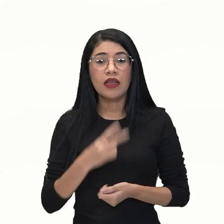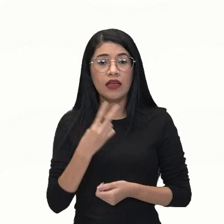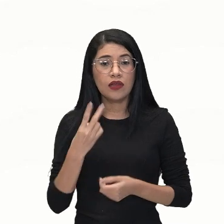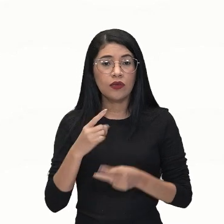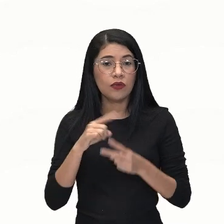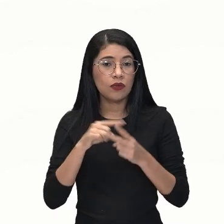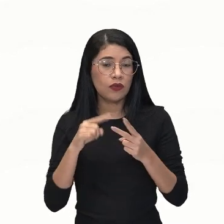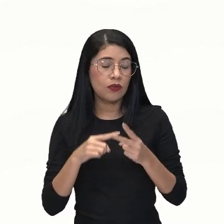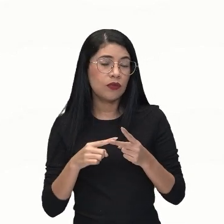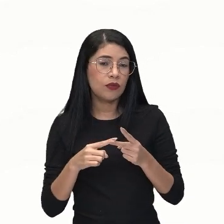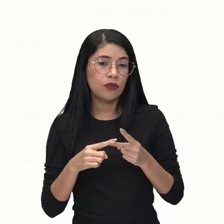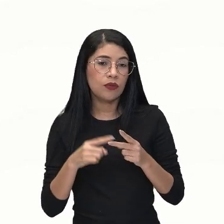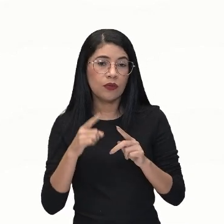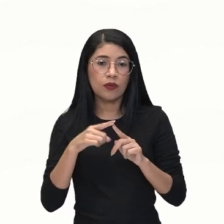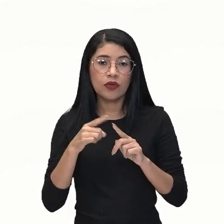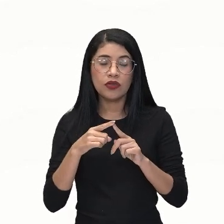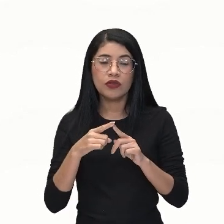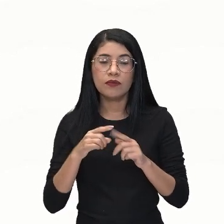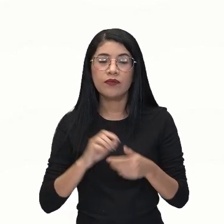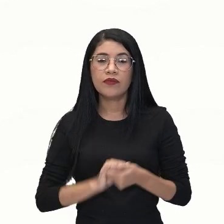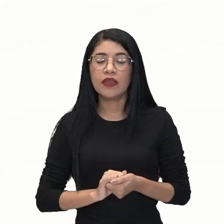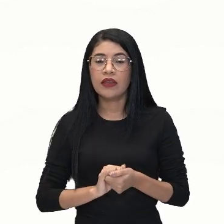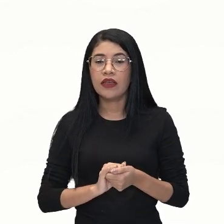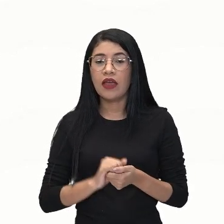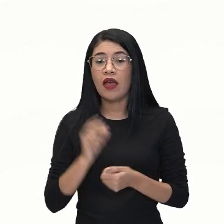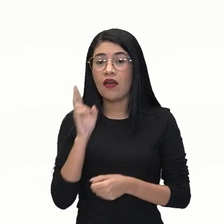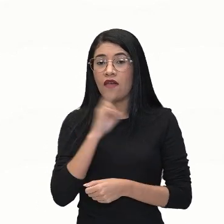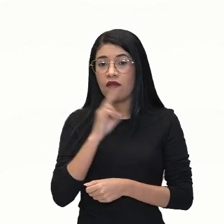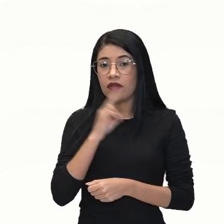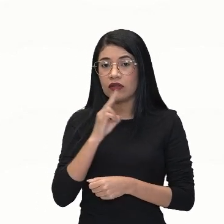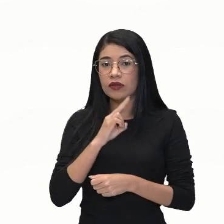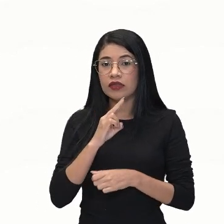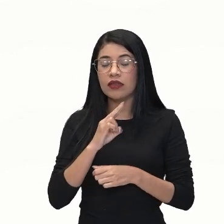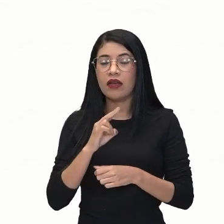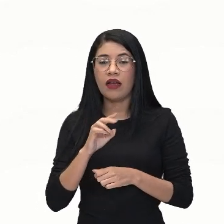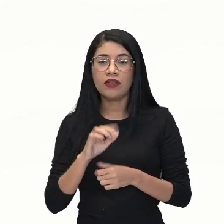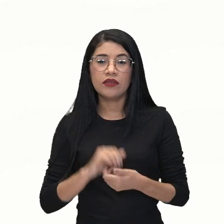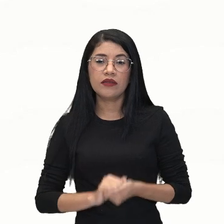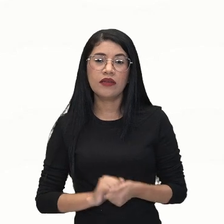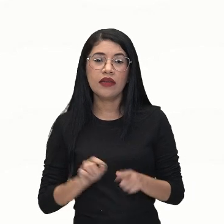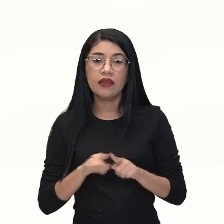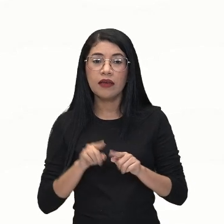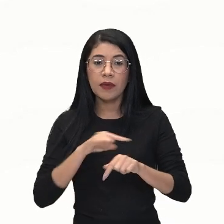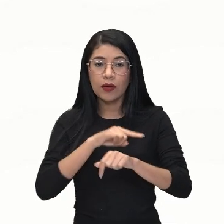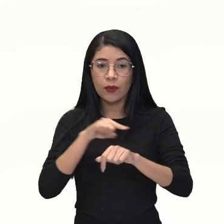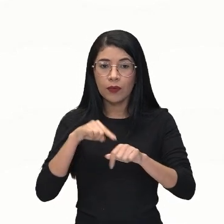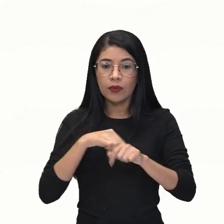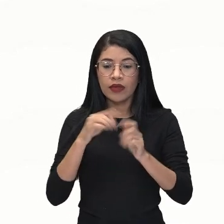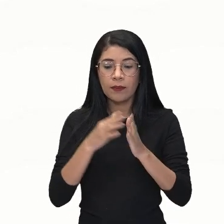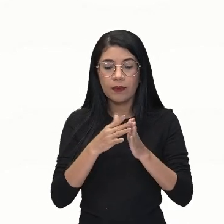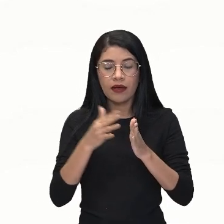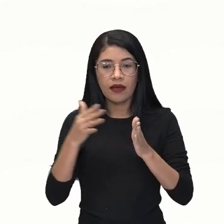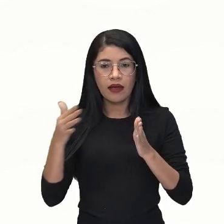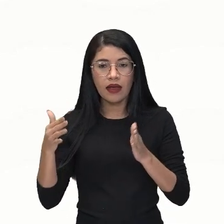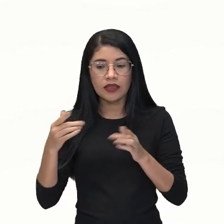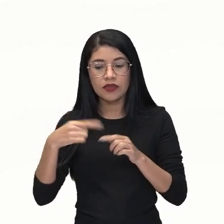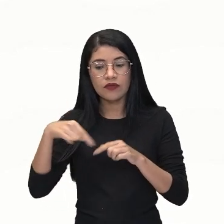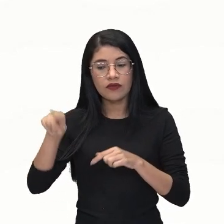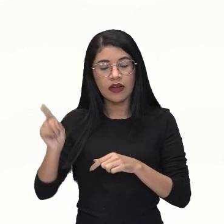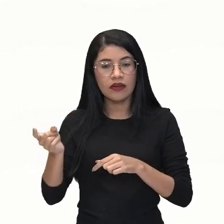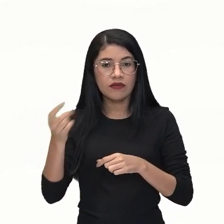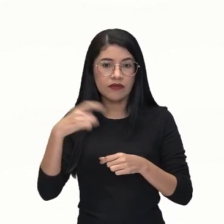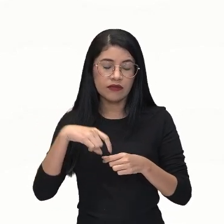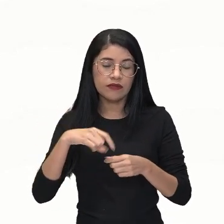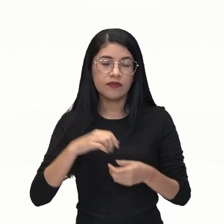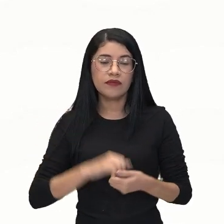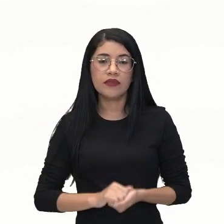grandezas. Qual é? Velocidade média e o tempo. Tá? Então, agora a gente vai fazer